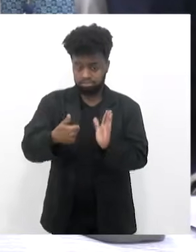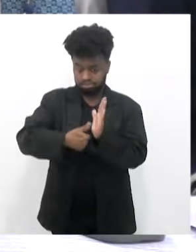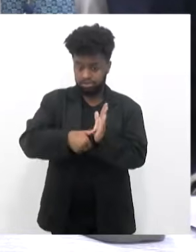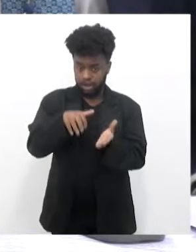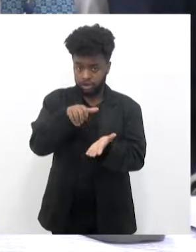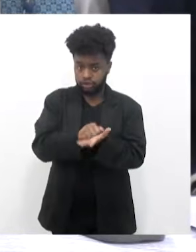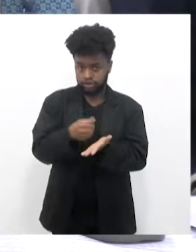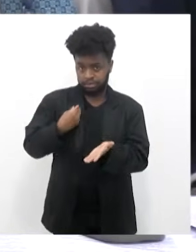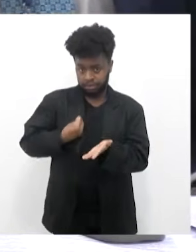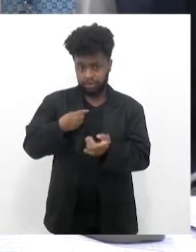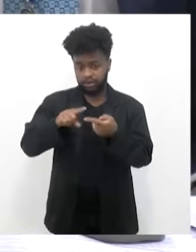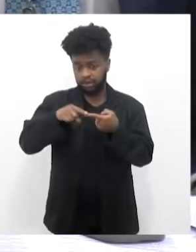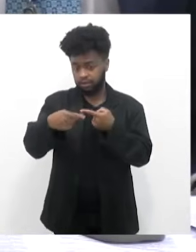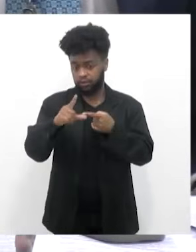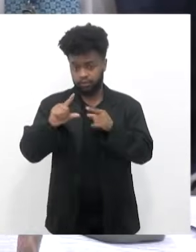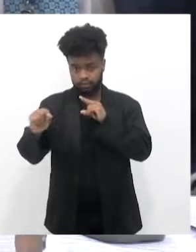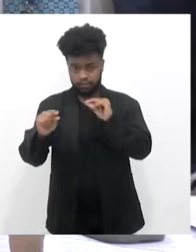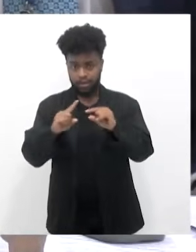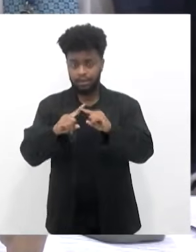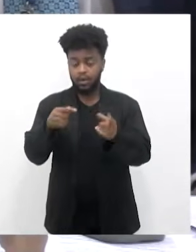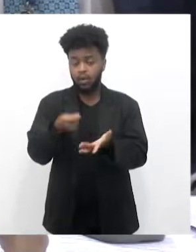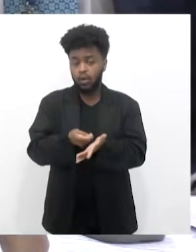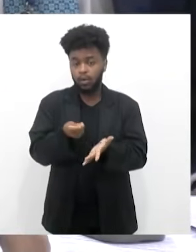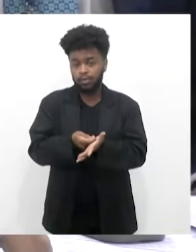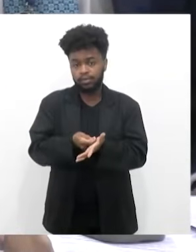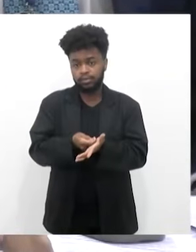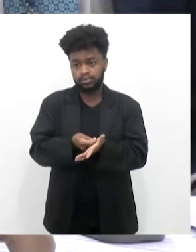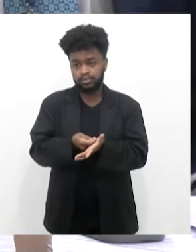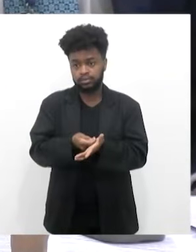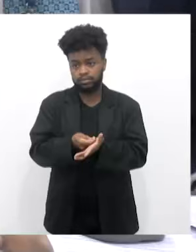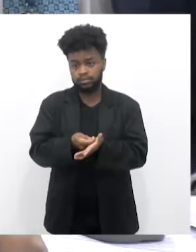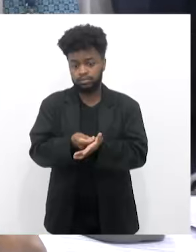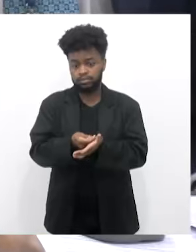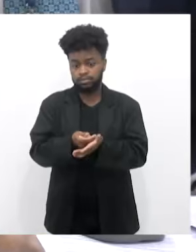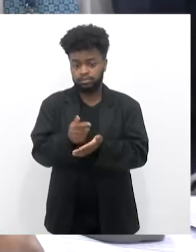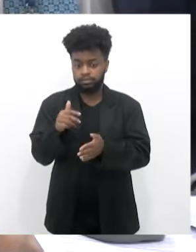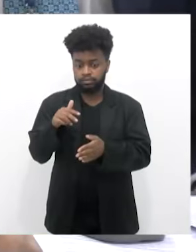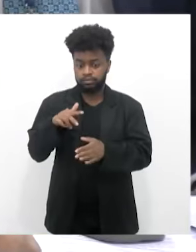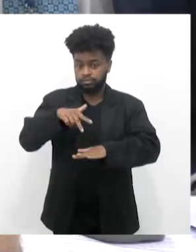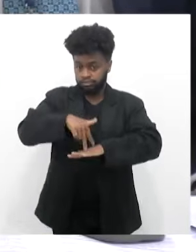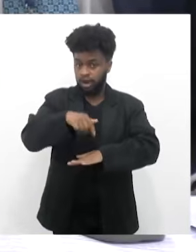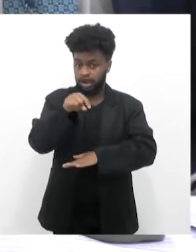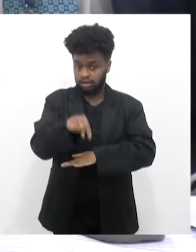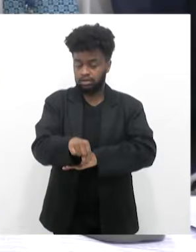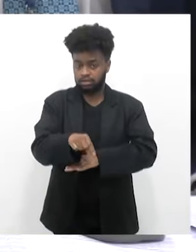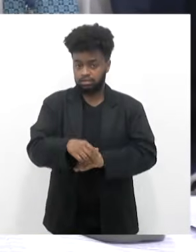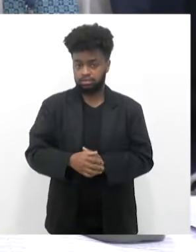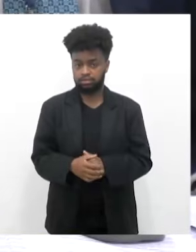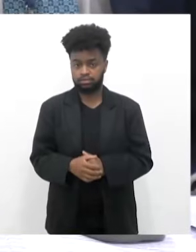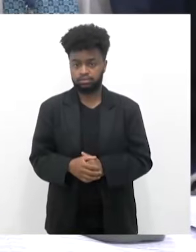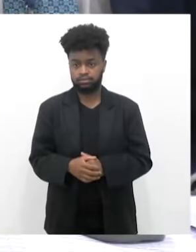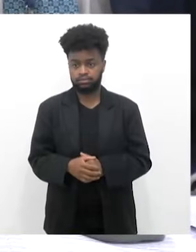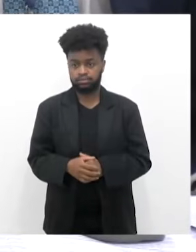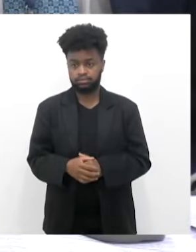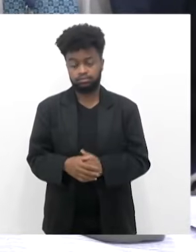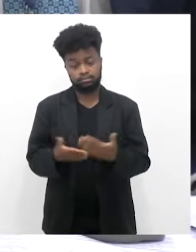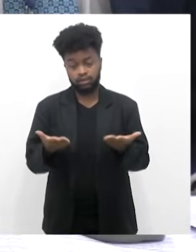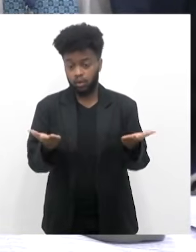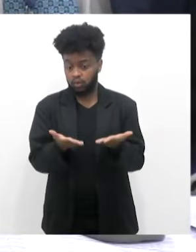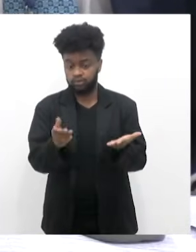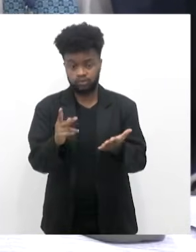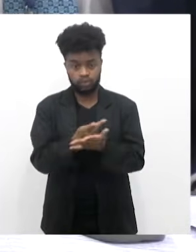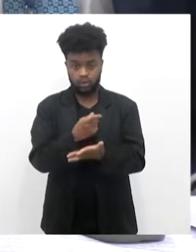depois ele saía. Mas ele tinha a obrigação De se expor aqui. de estar aqui. Né? E isso hoje não